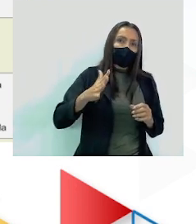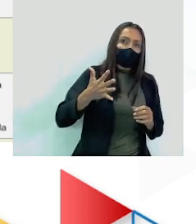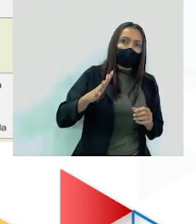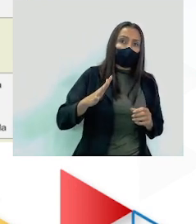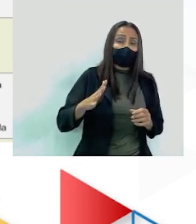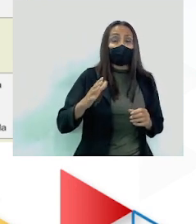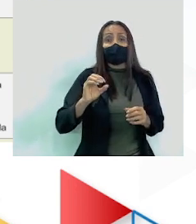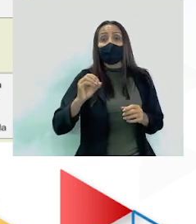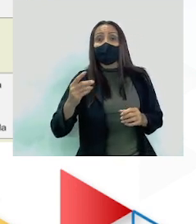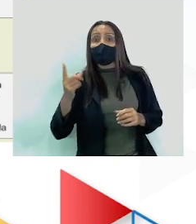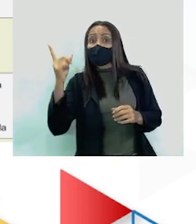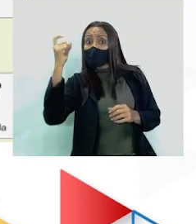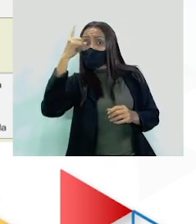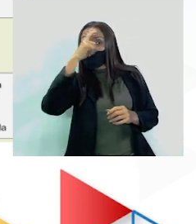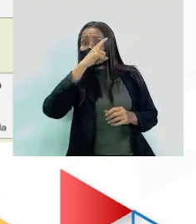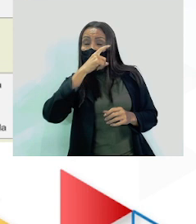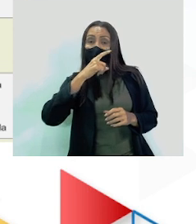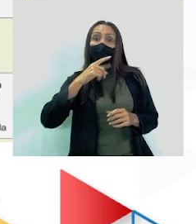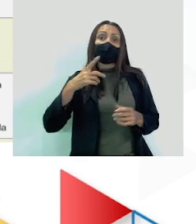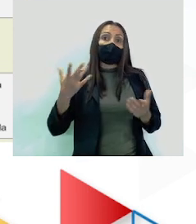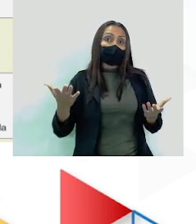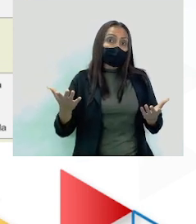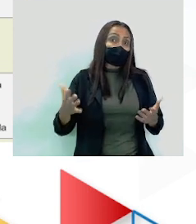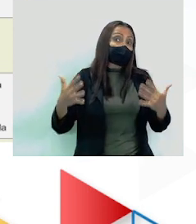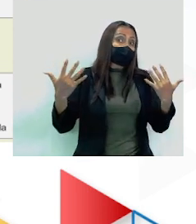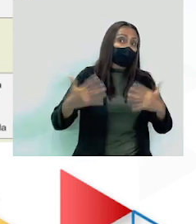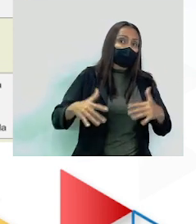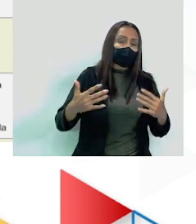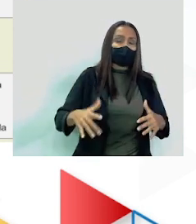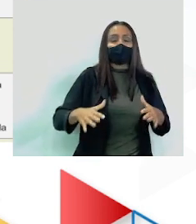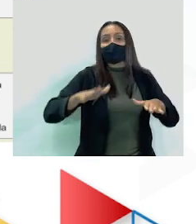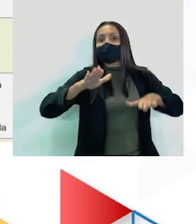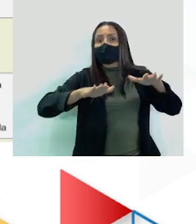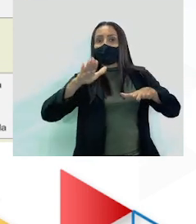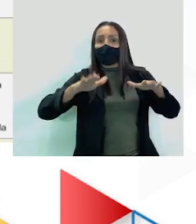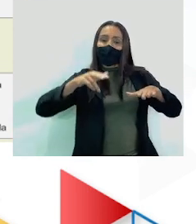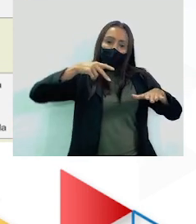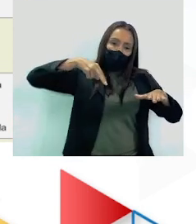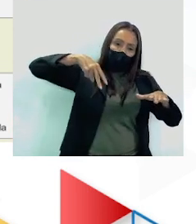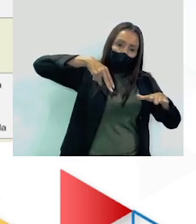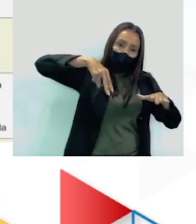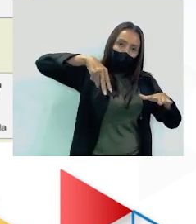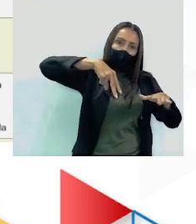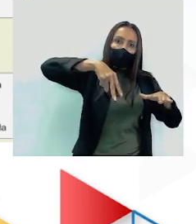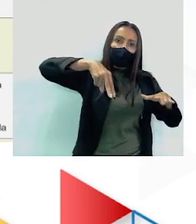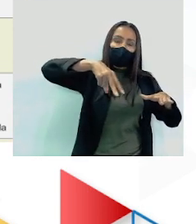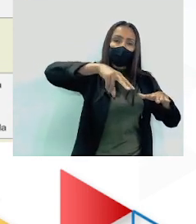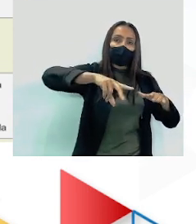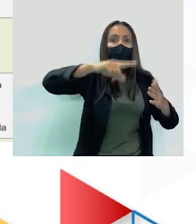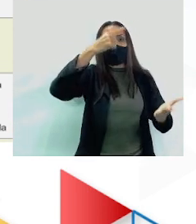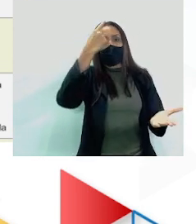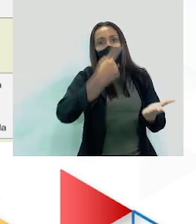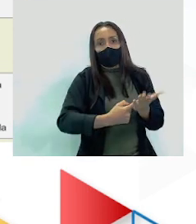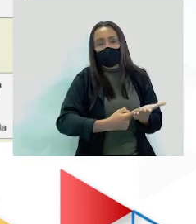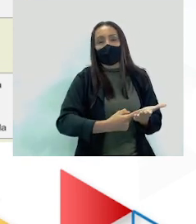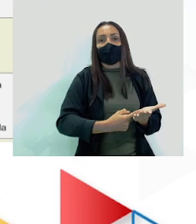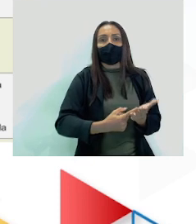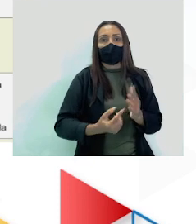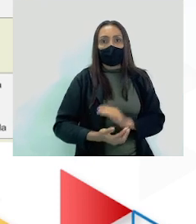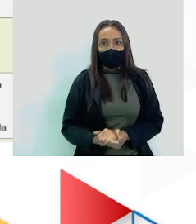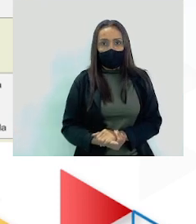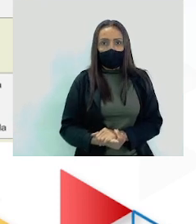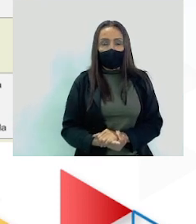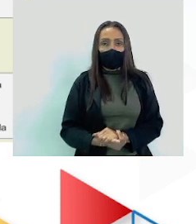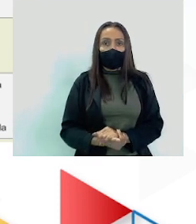ser difícil, extremamente difícil, tudo vai depender do percurso que vai ser traçado para você realizar aquela trilha. E olha